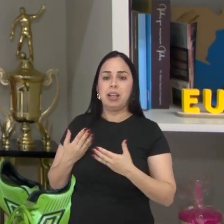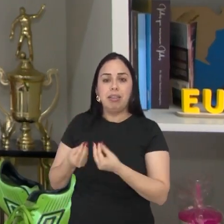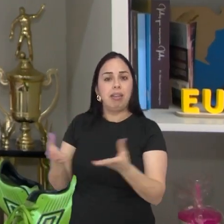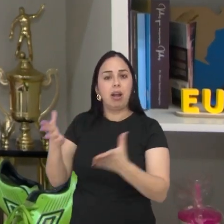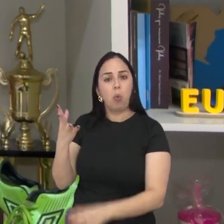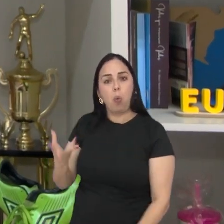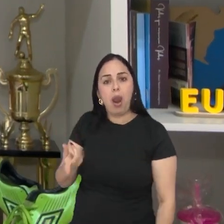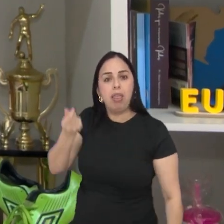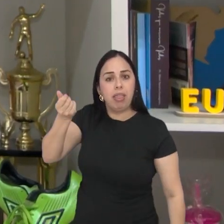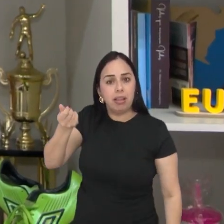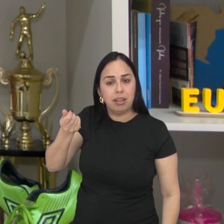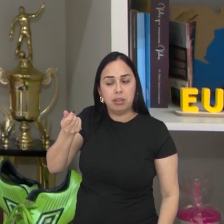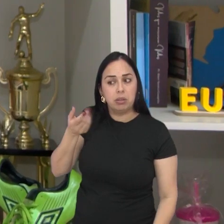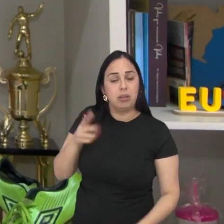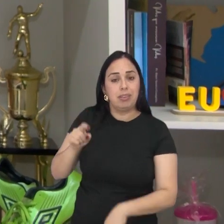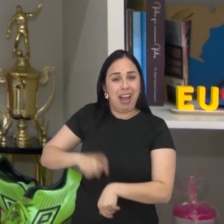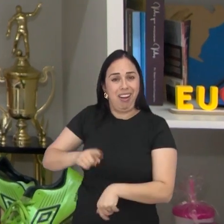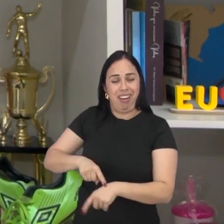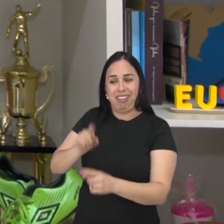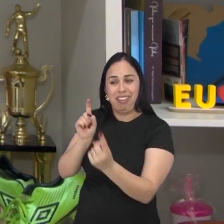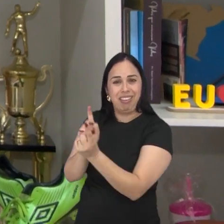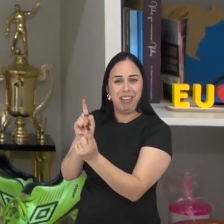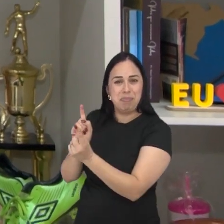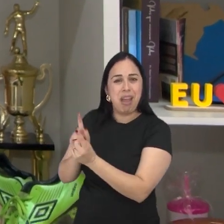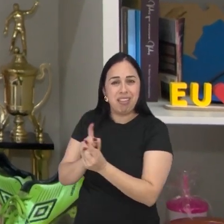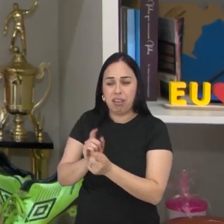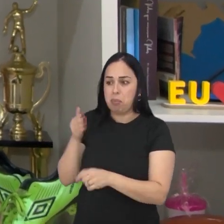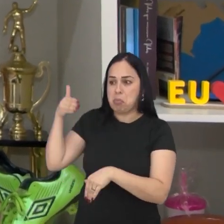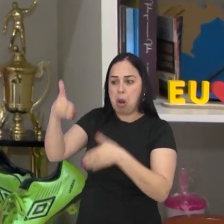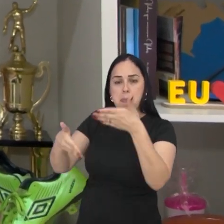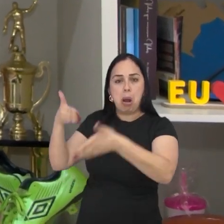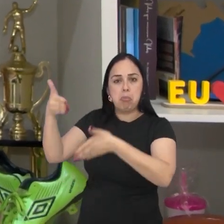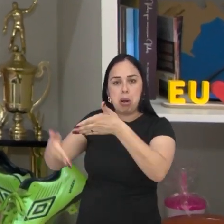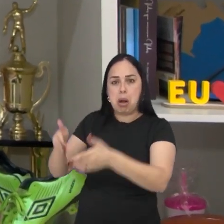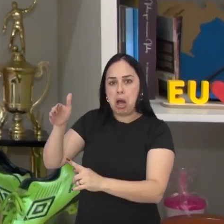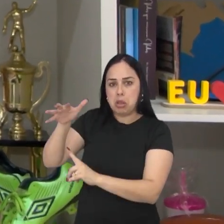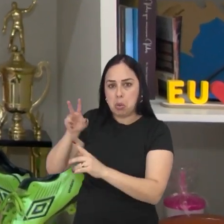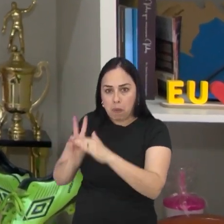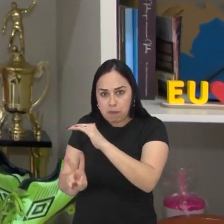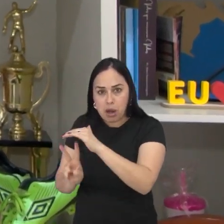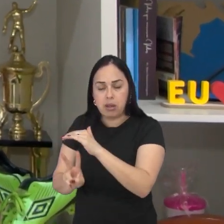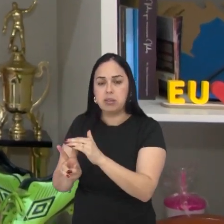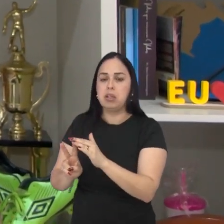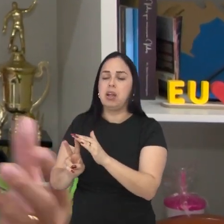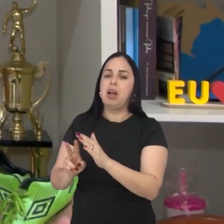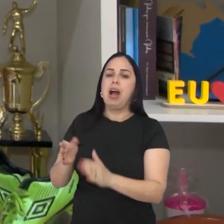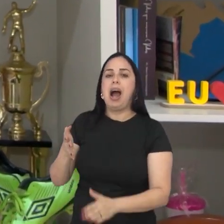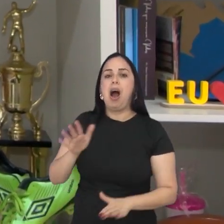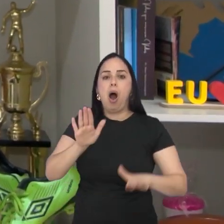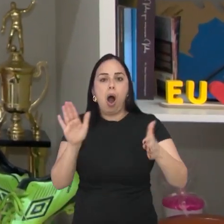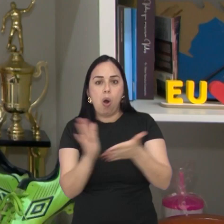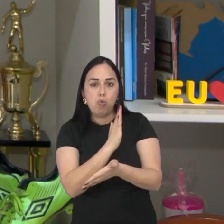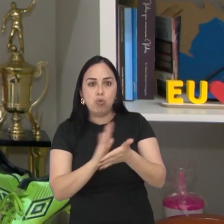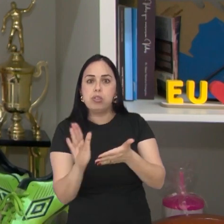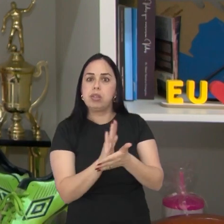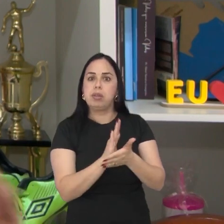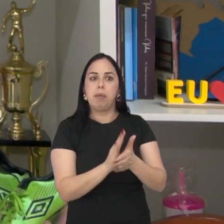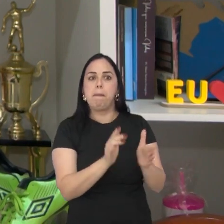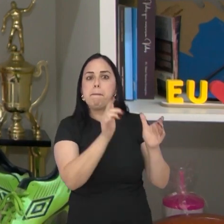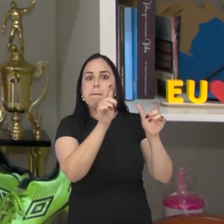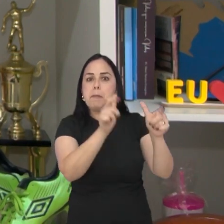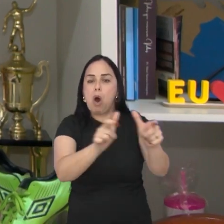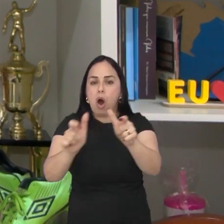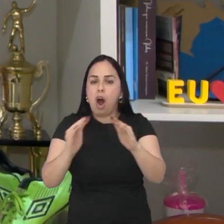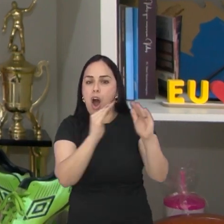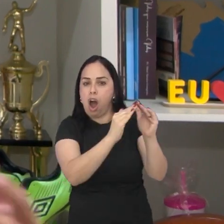mais qualidade no atendimento para os munícipes. Muitos munícipes eles vêm de outros bairros,